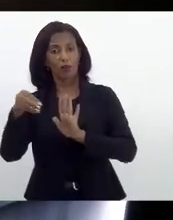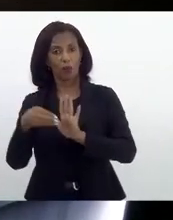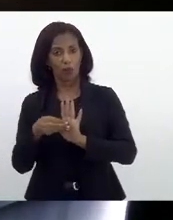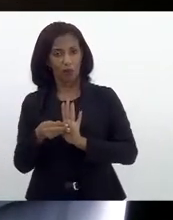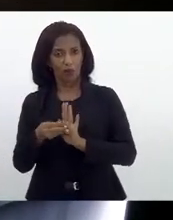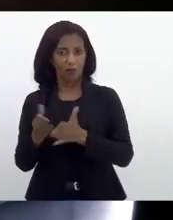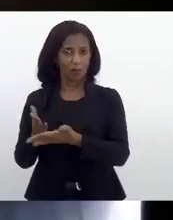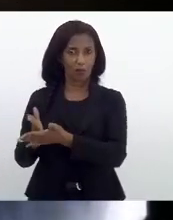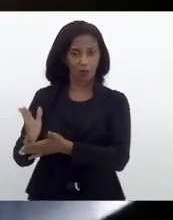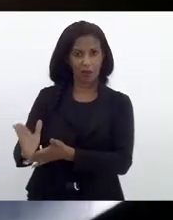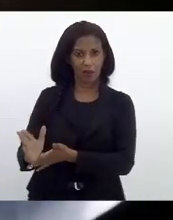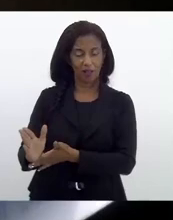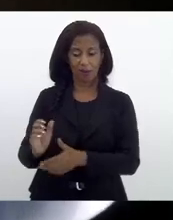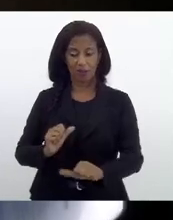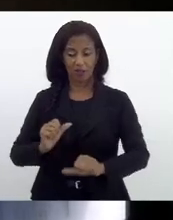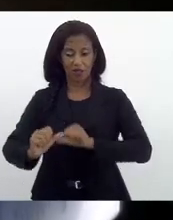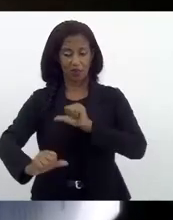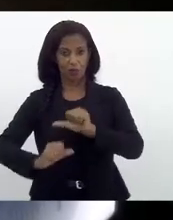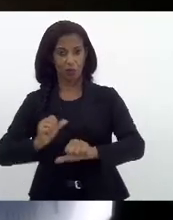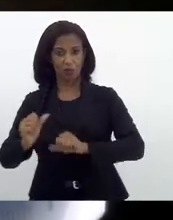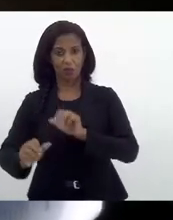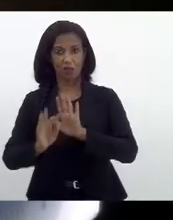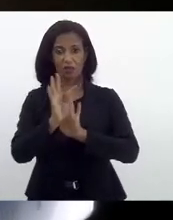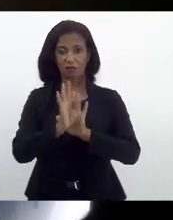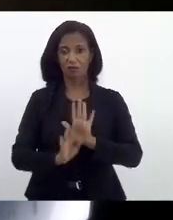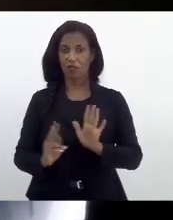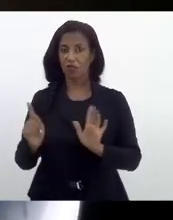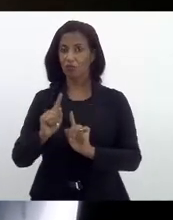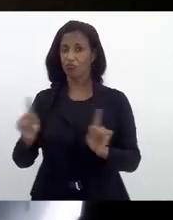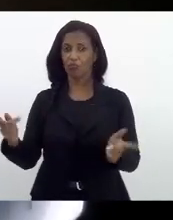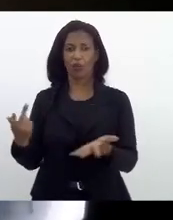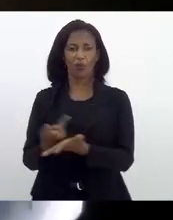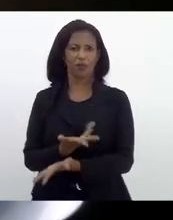como aprovada mas a mudança do texto não é feita